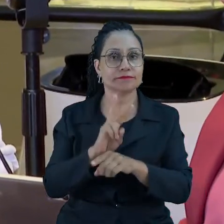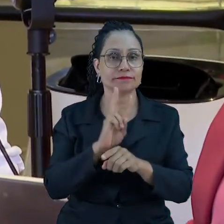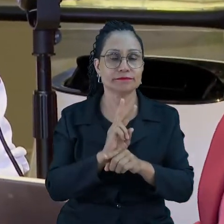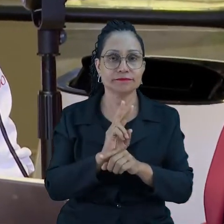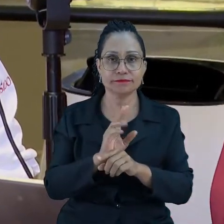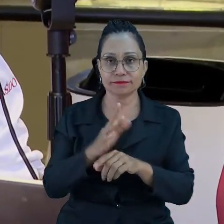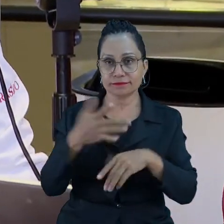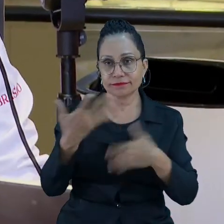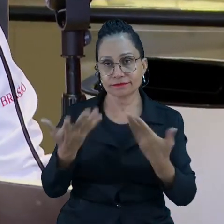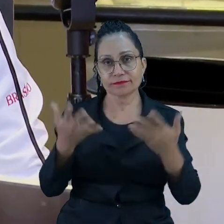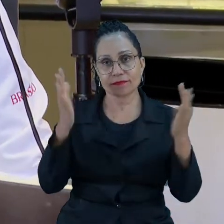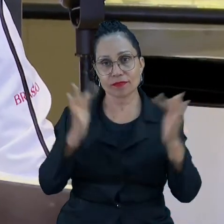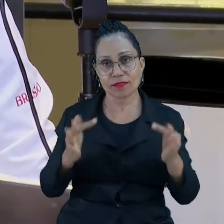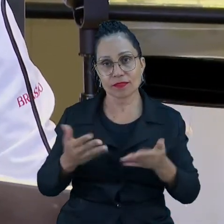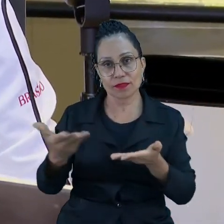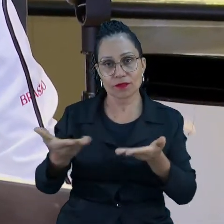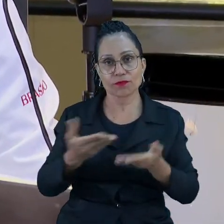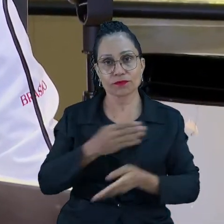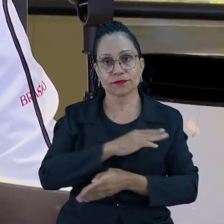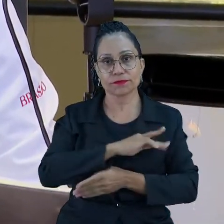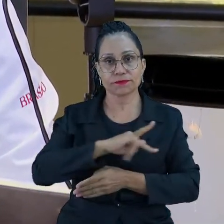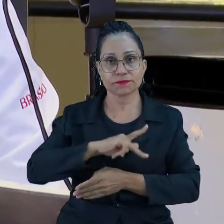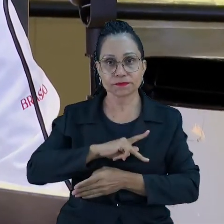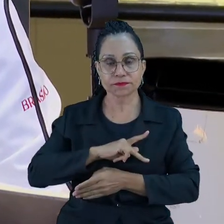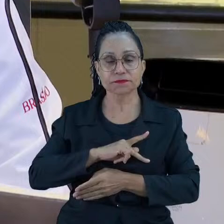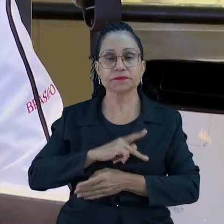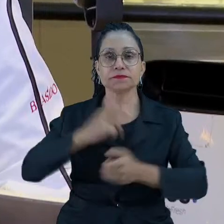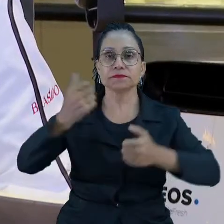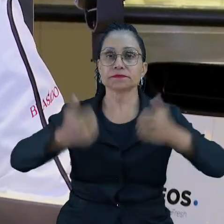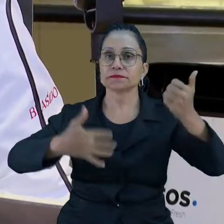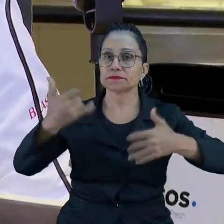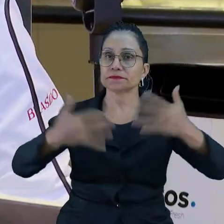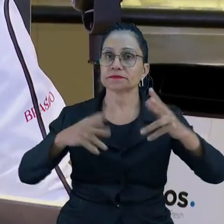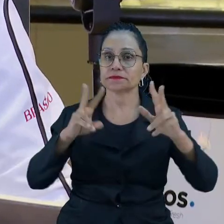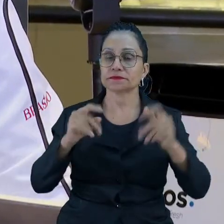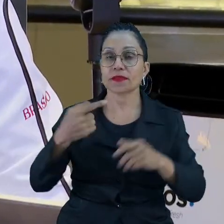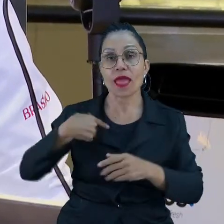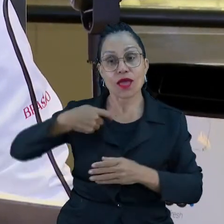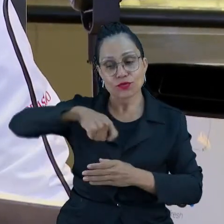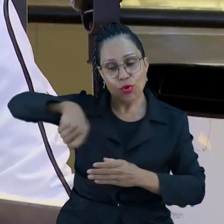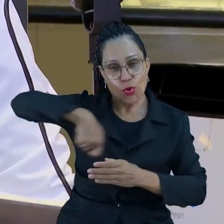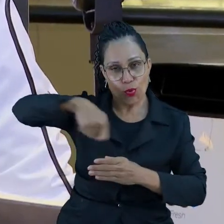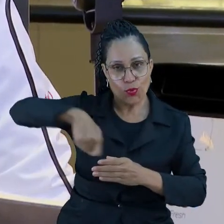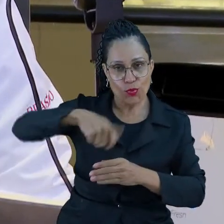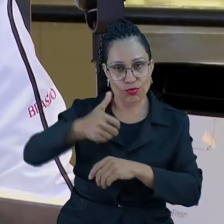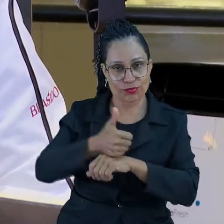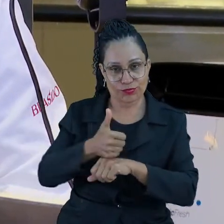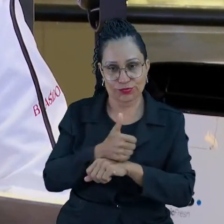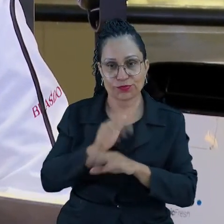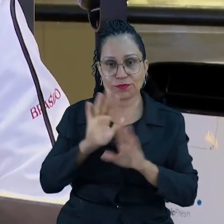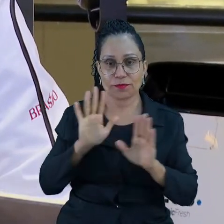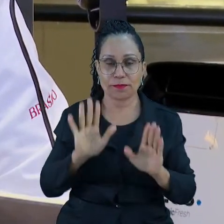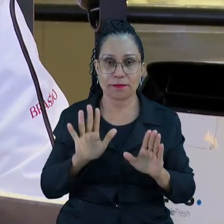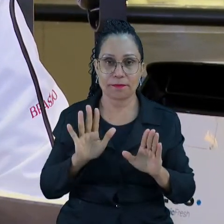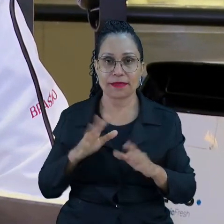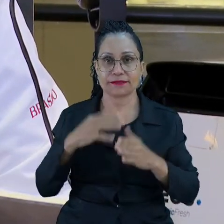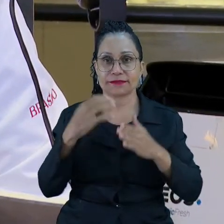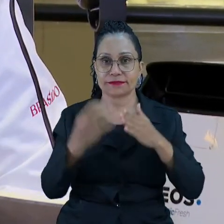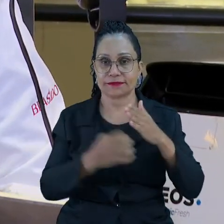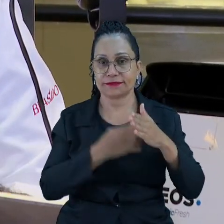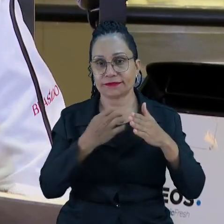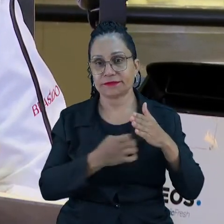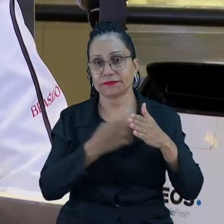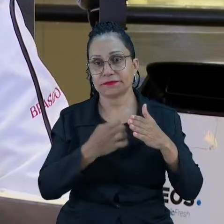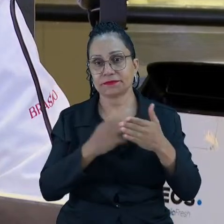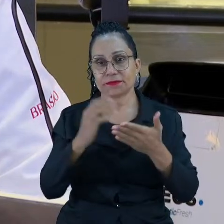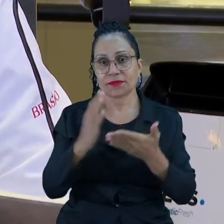está feliz com o convite do Ministério Público, de falar um pouco eu sou cozinheiro, mas como empresário a gente tem algumas